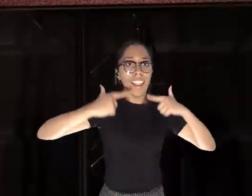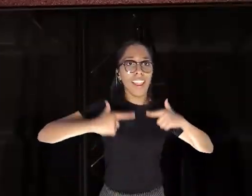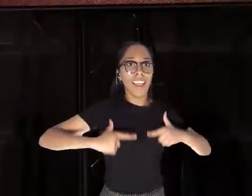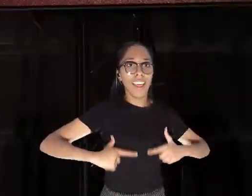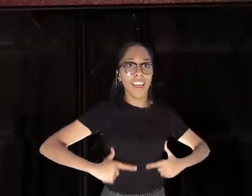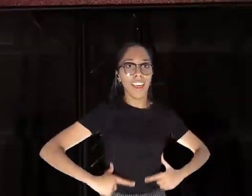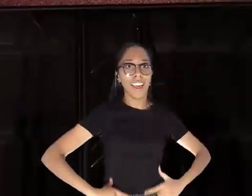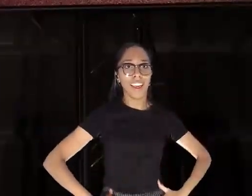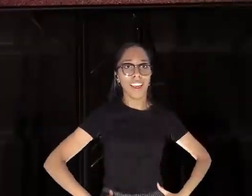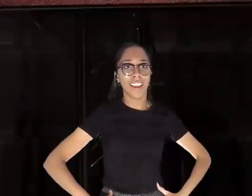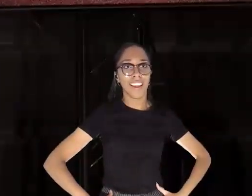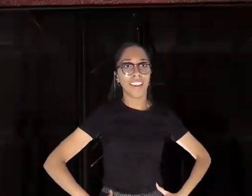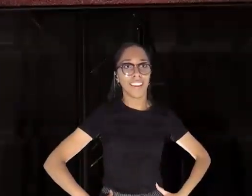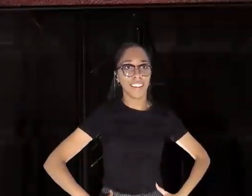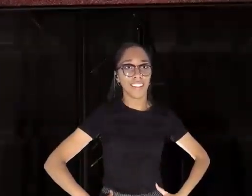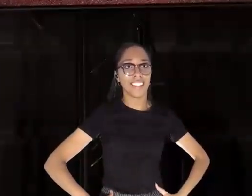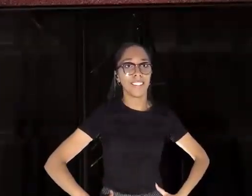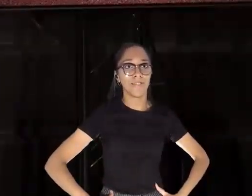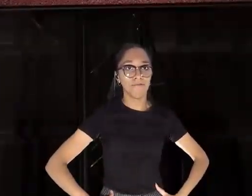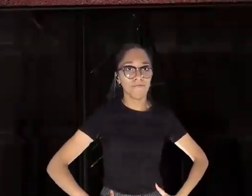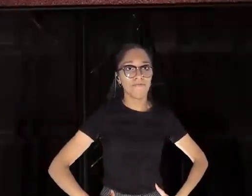Não é a reforma,